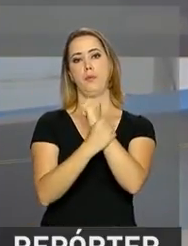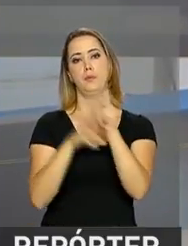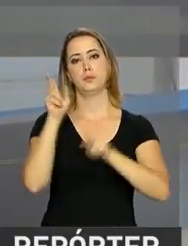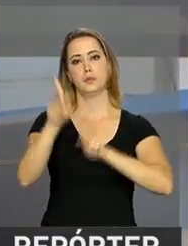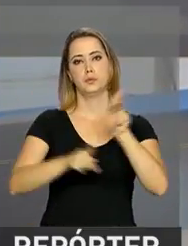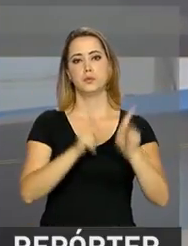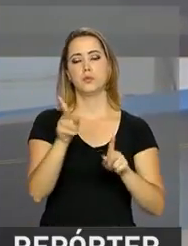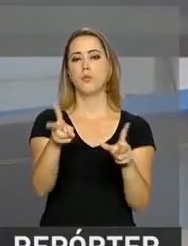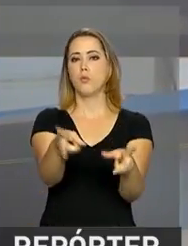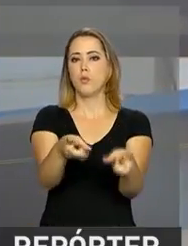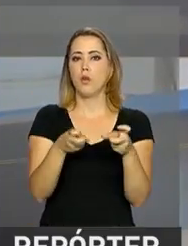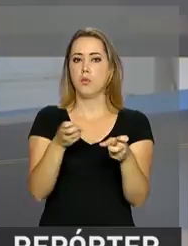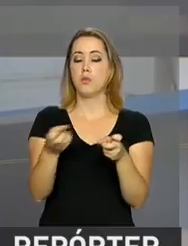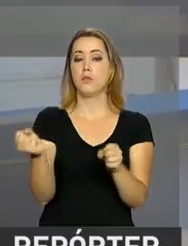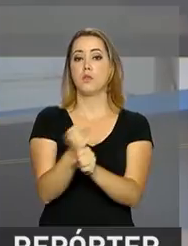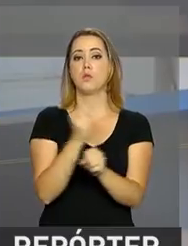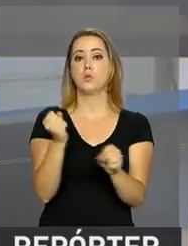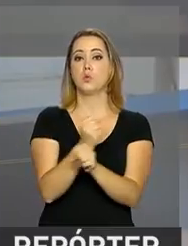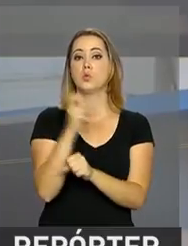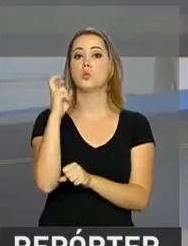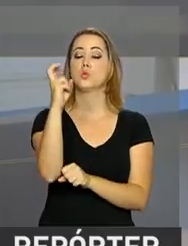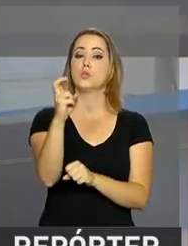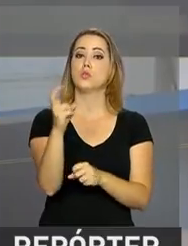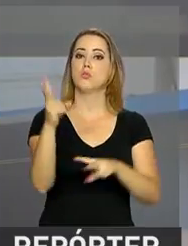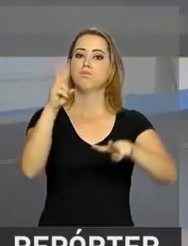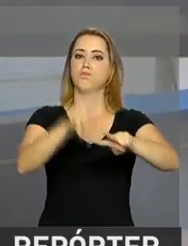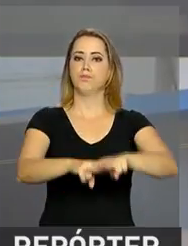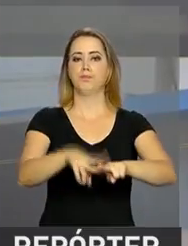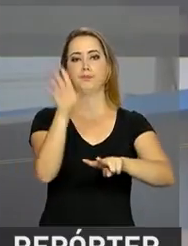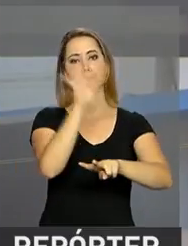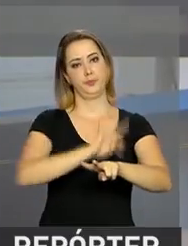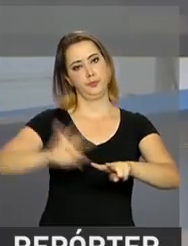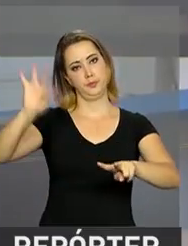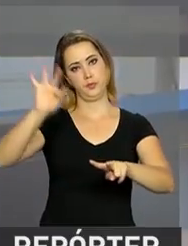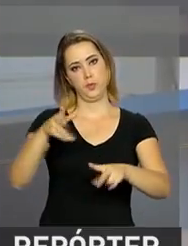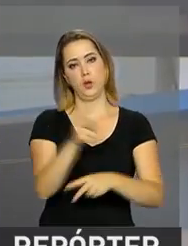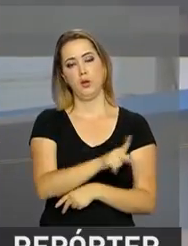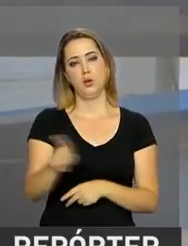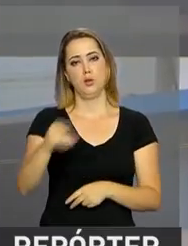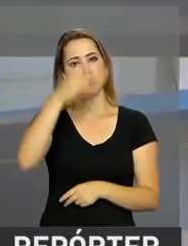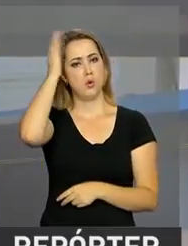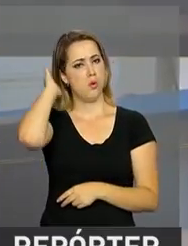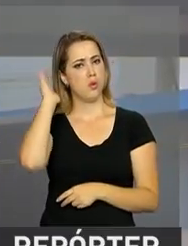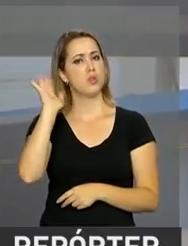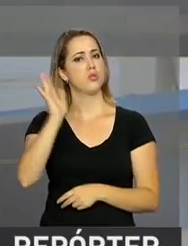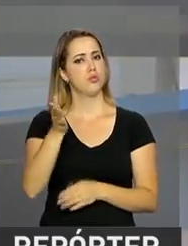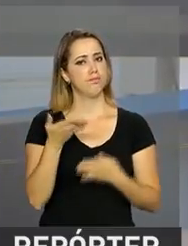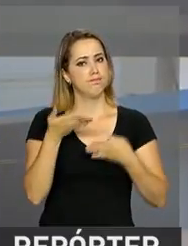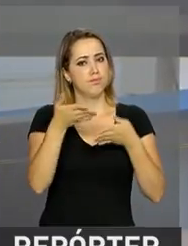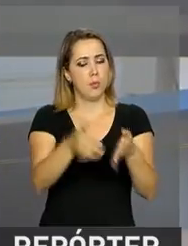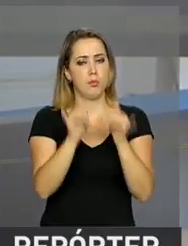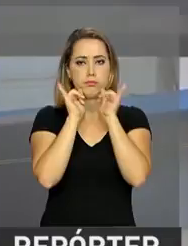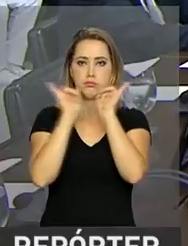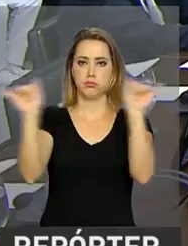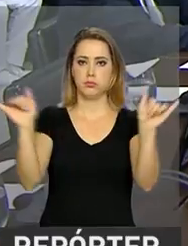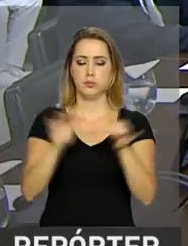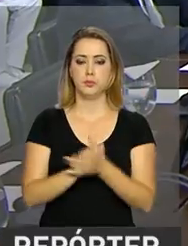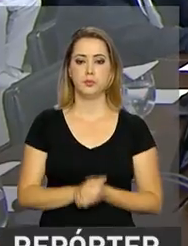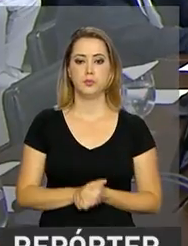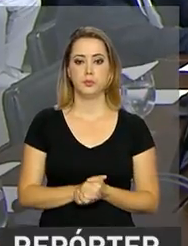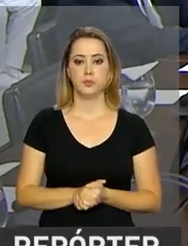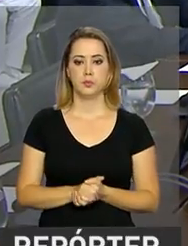medidas prevê a construção de cinco presídios federais o presidente Michel Temer participou do anúncio